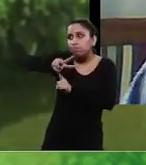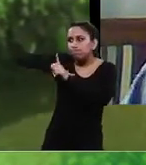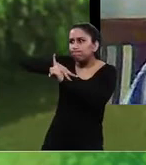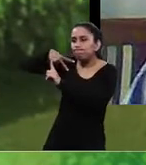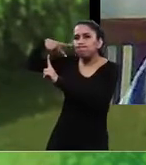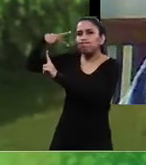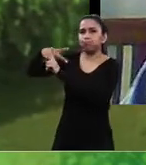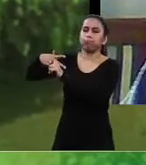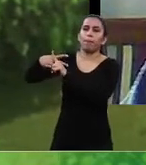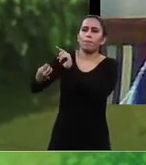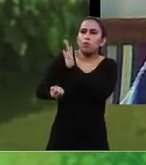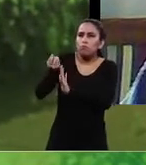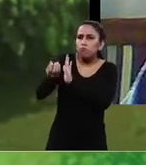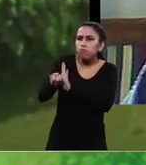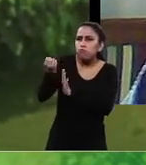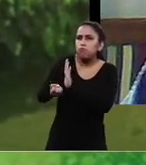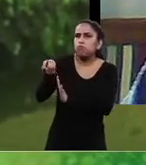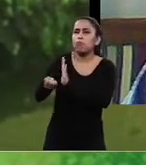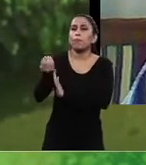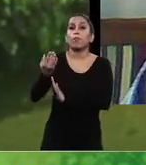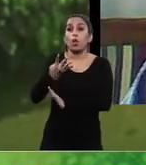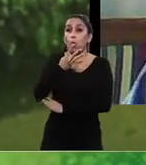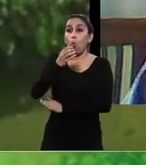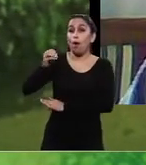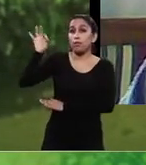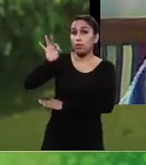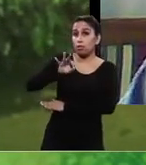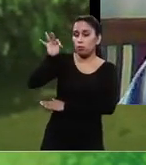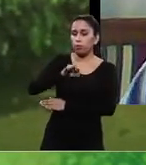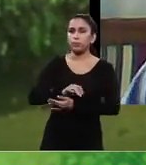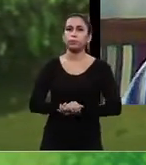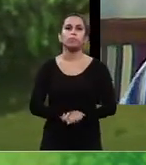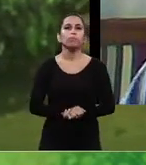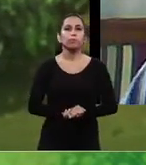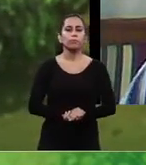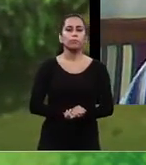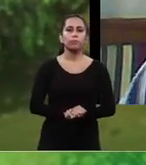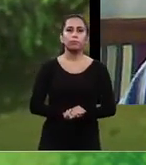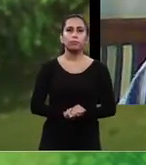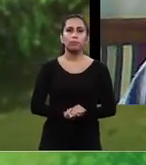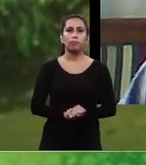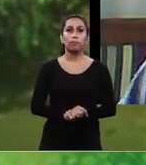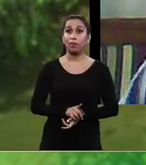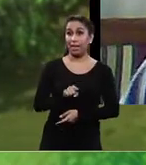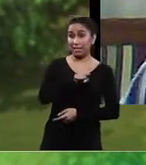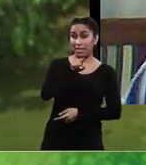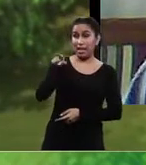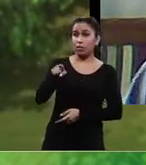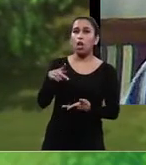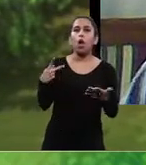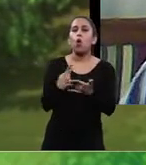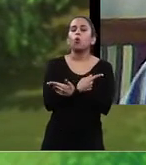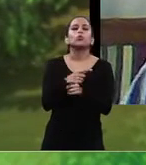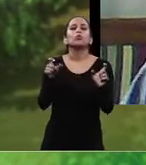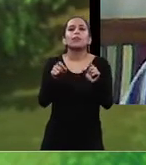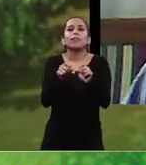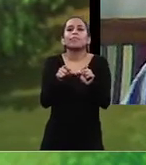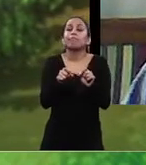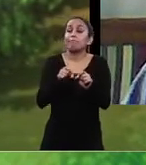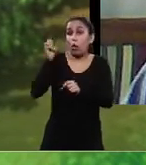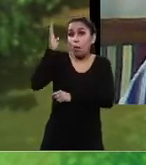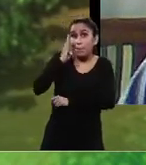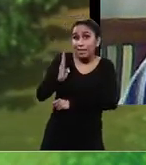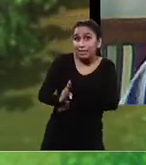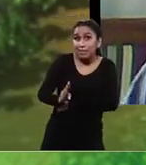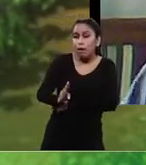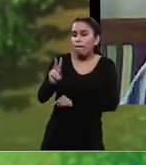produção beirando os 400%. Né? Isso fez com que o Brasil tivesse uma poupança